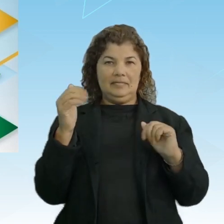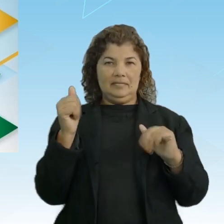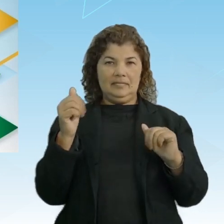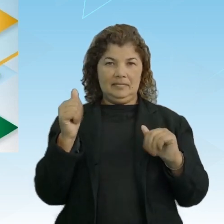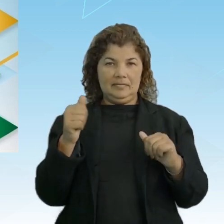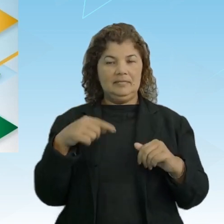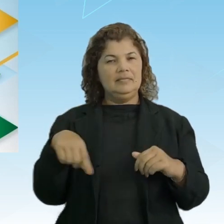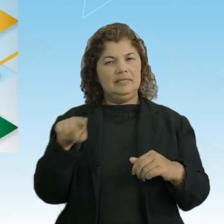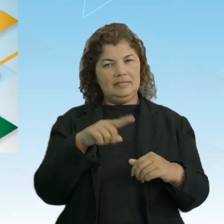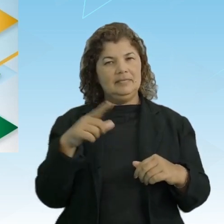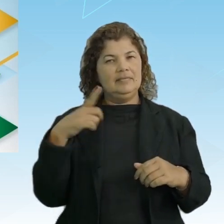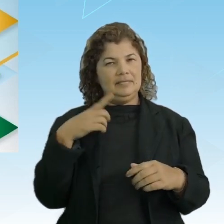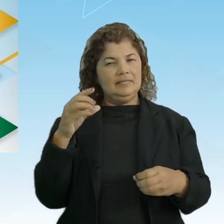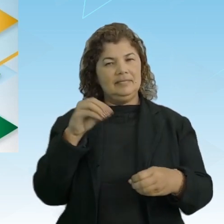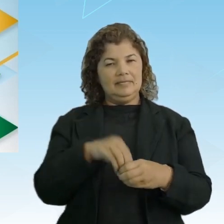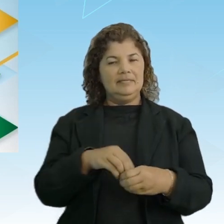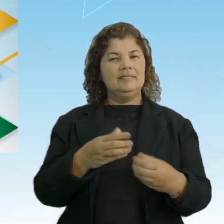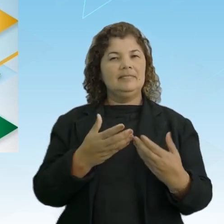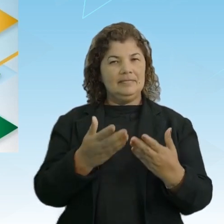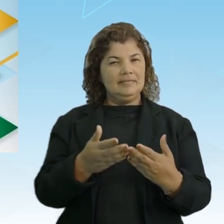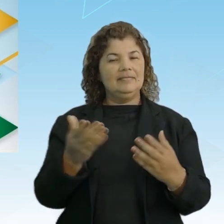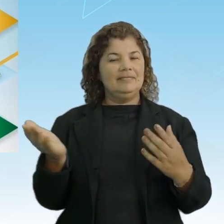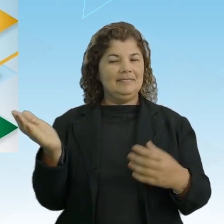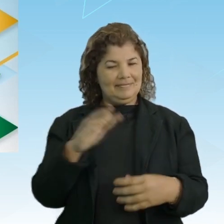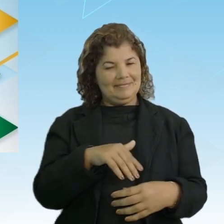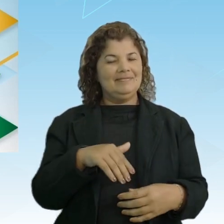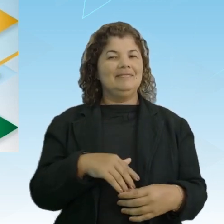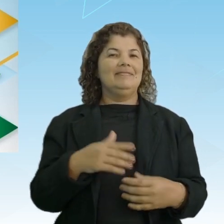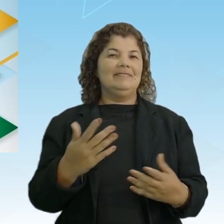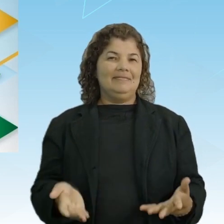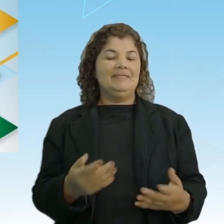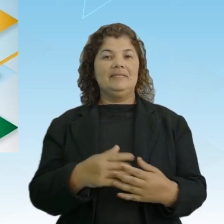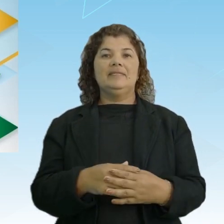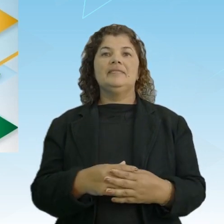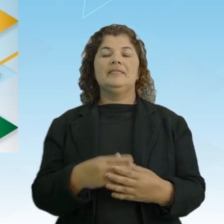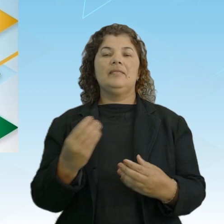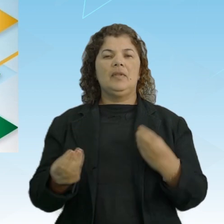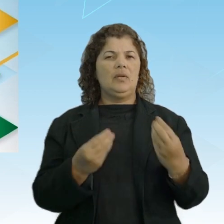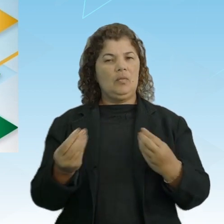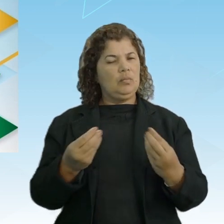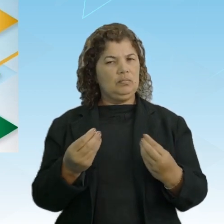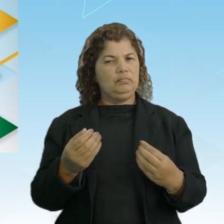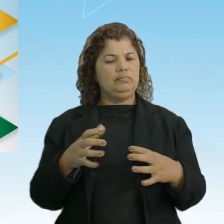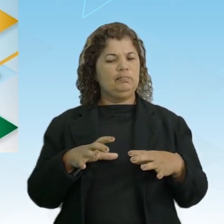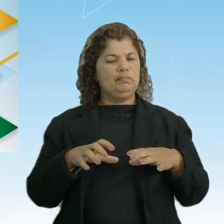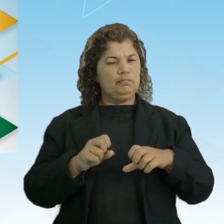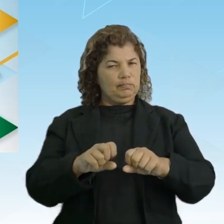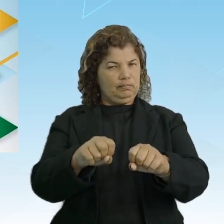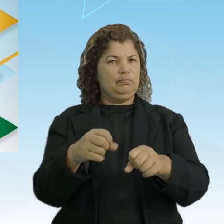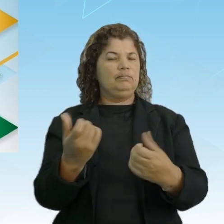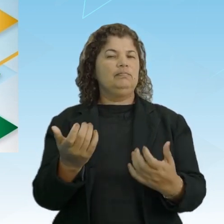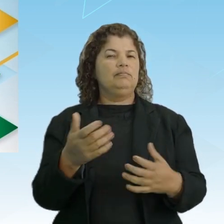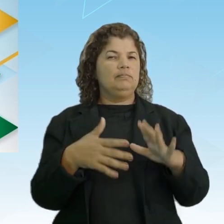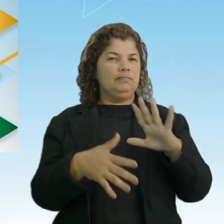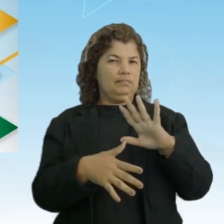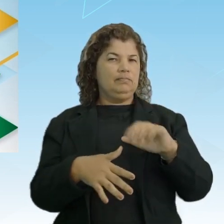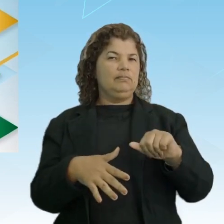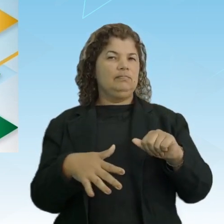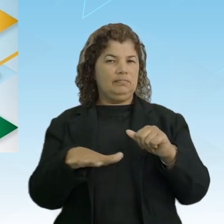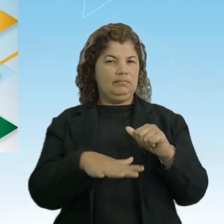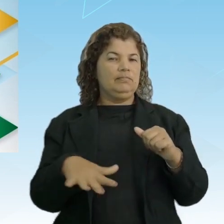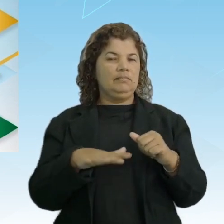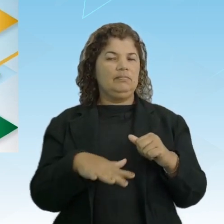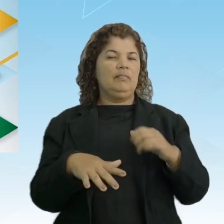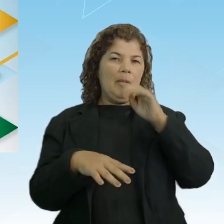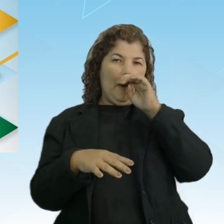dentro da nossa nave da história, vamos lá. Então, a conquista da América. Eita, meu Deus do céu.